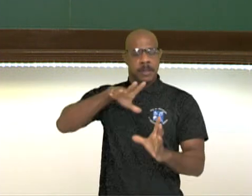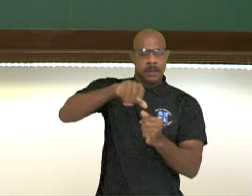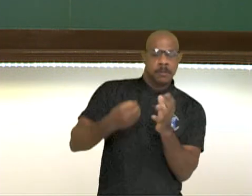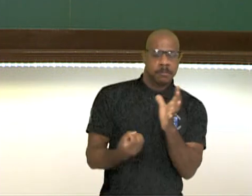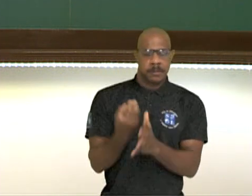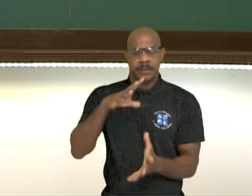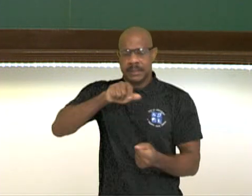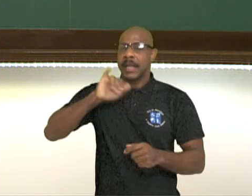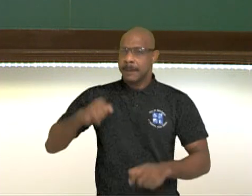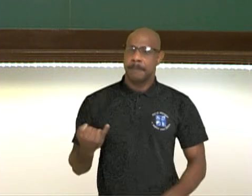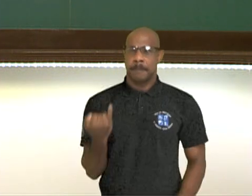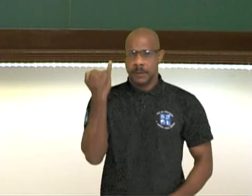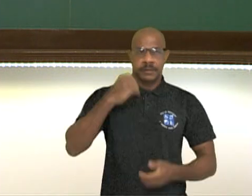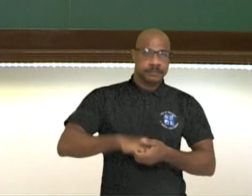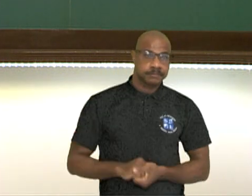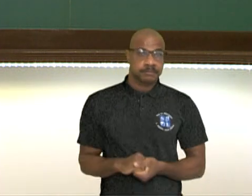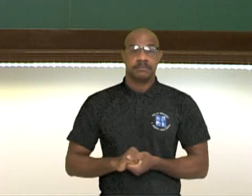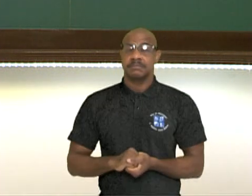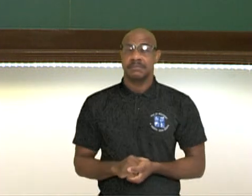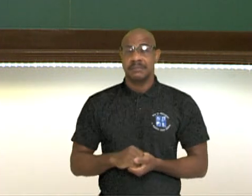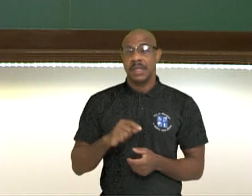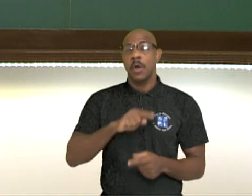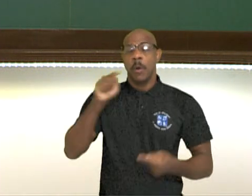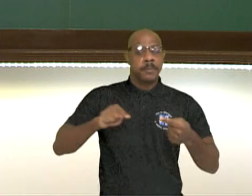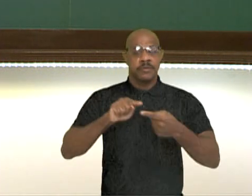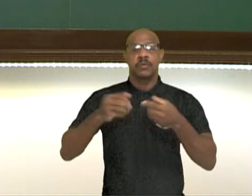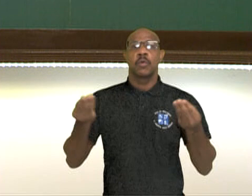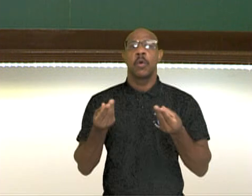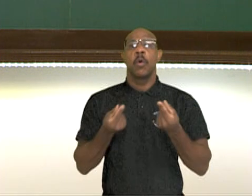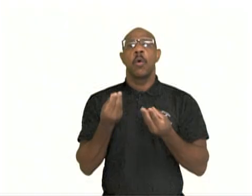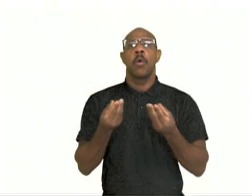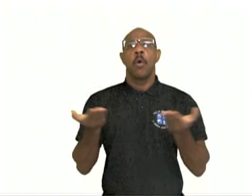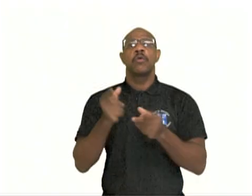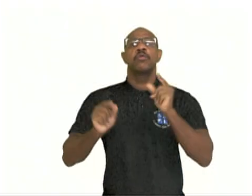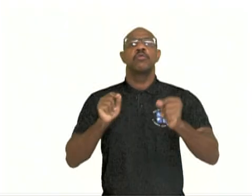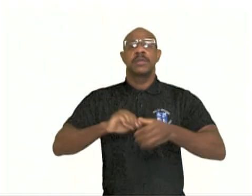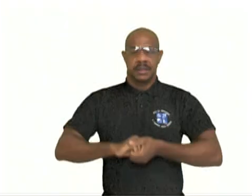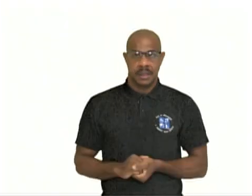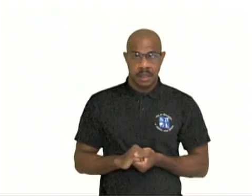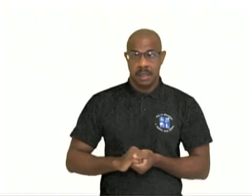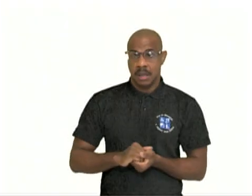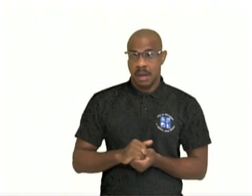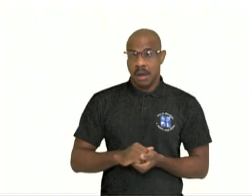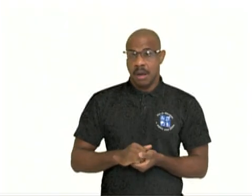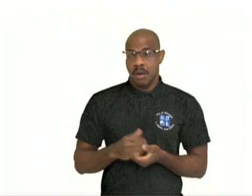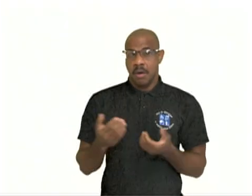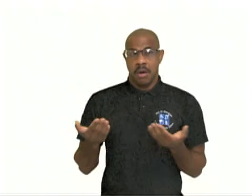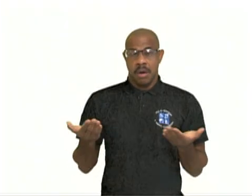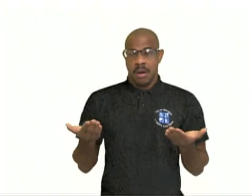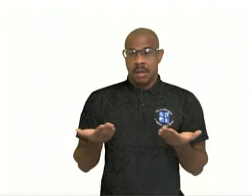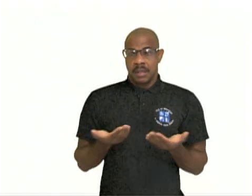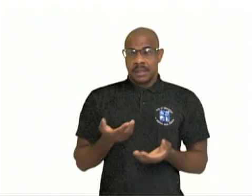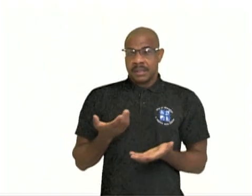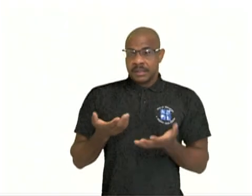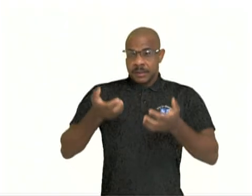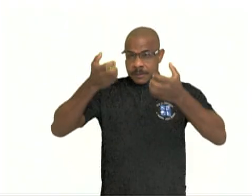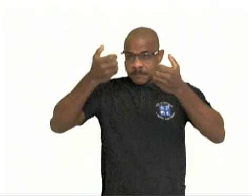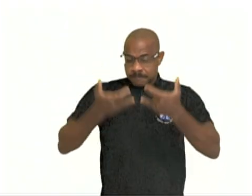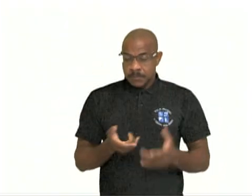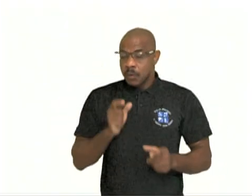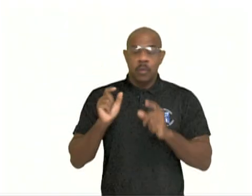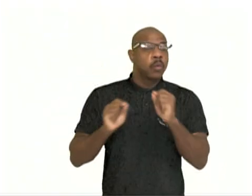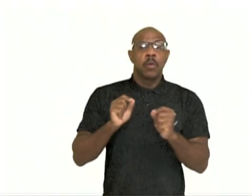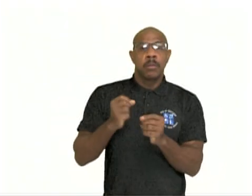extremamente importante. E aí, pensando ali na nossa aula, o objetivo de hoje é entender como se deu a formação da Terra, bem